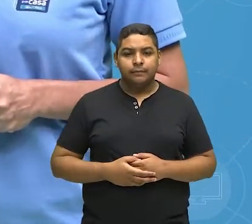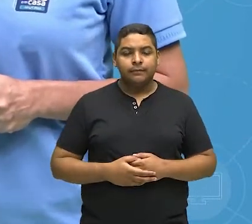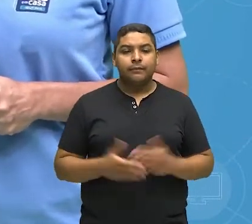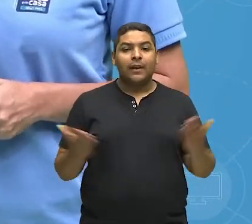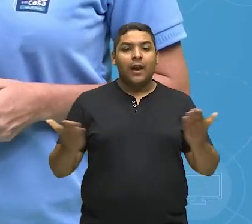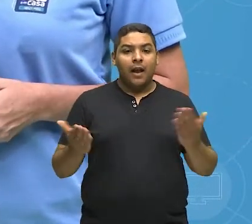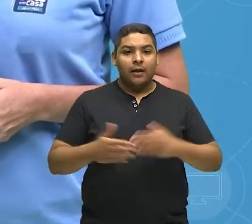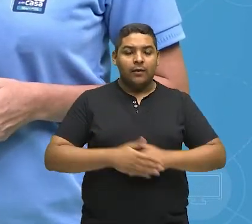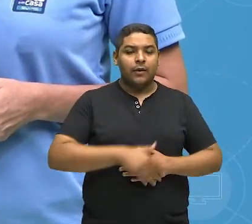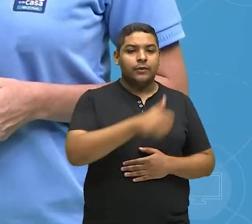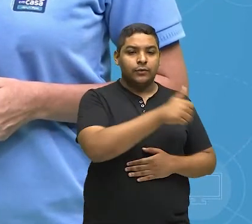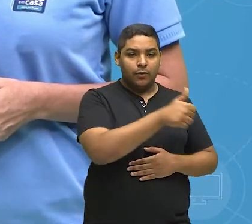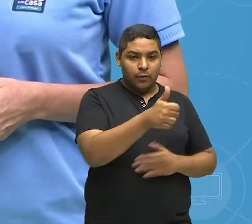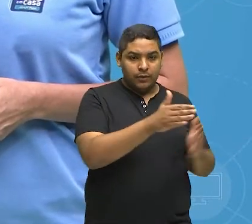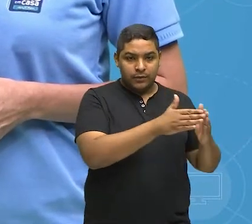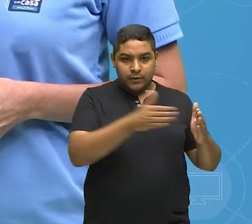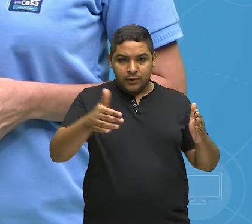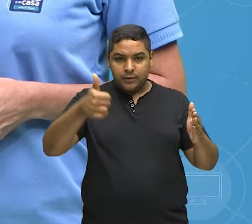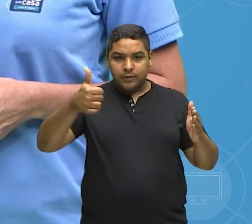11 a 19. Vamos dar uma olhada.